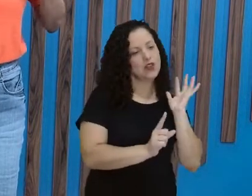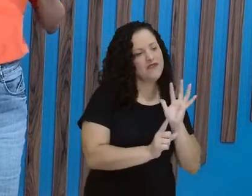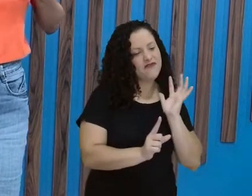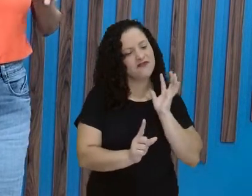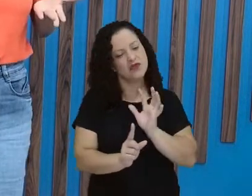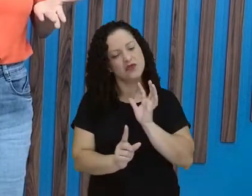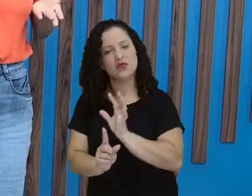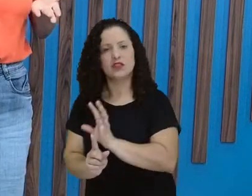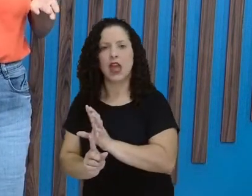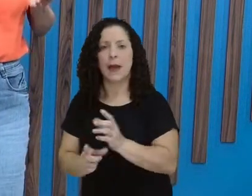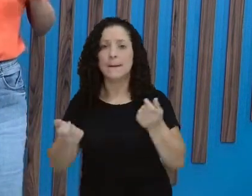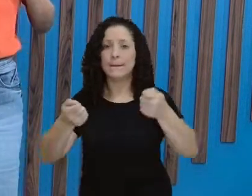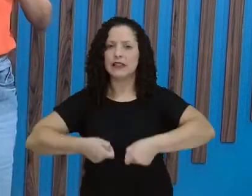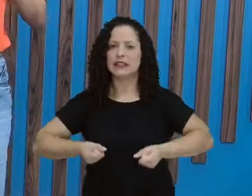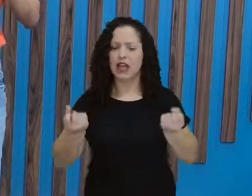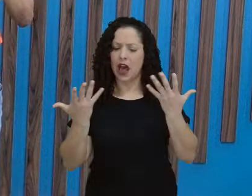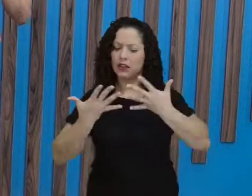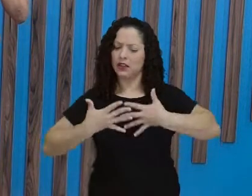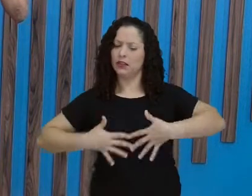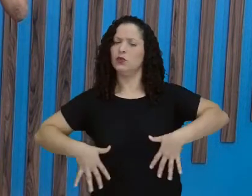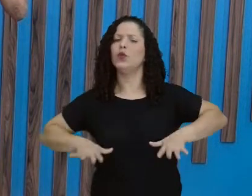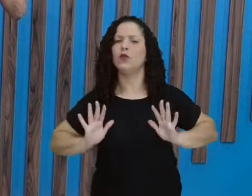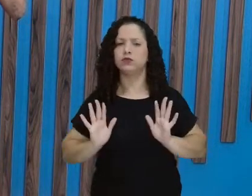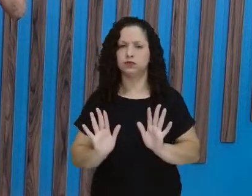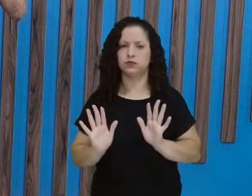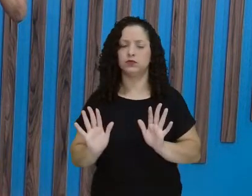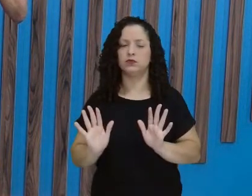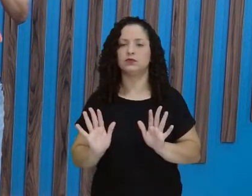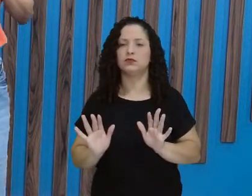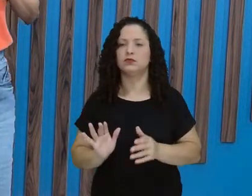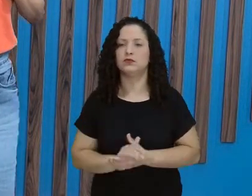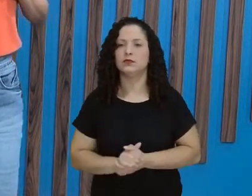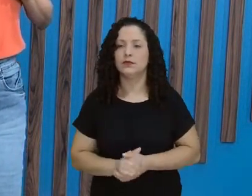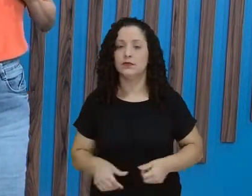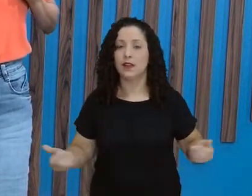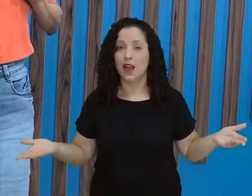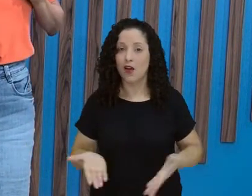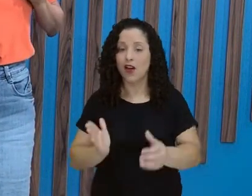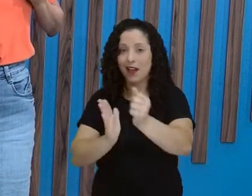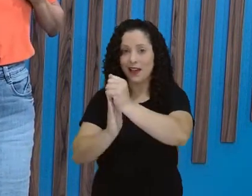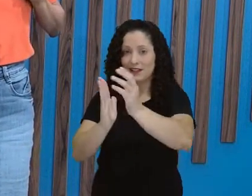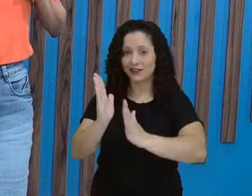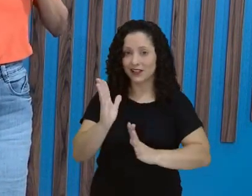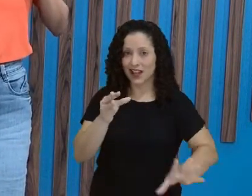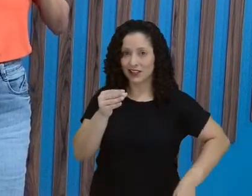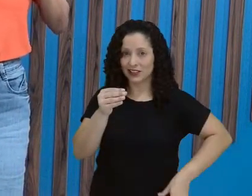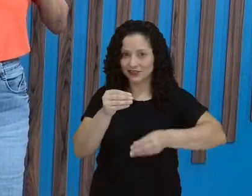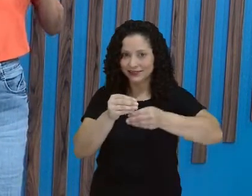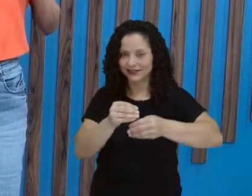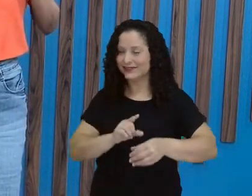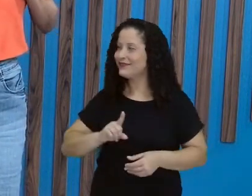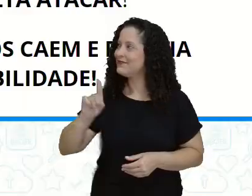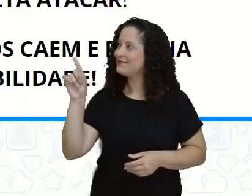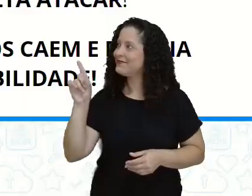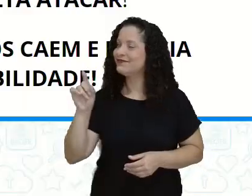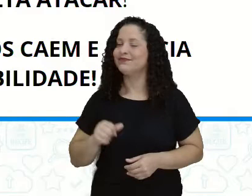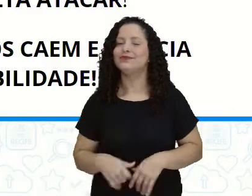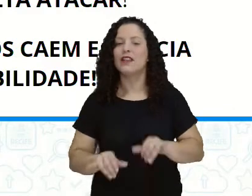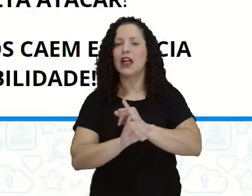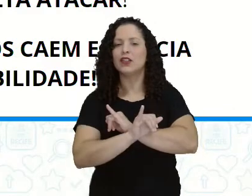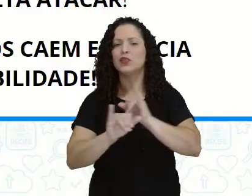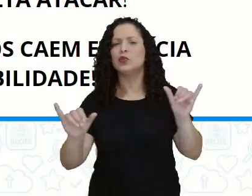aconteça imparcialidade. E a atividade complementar é essa. Se a notícia